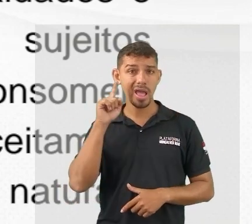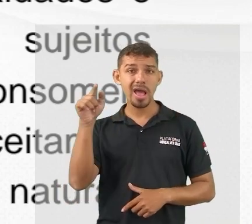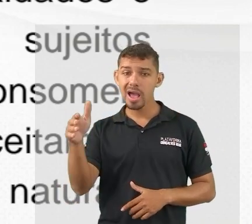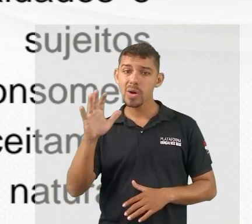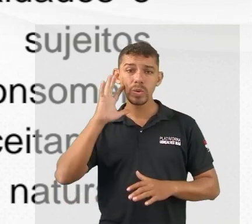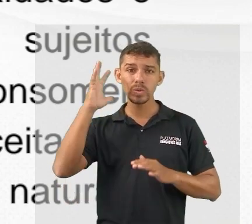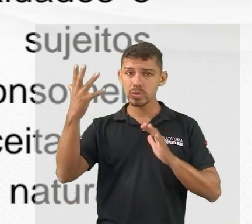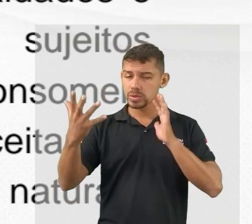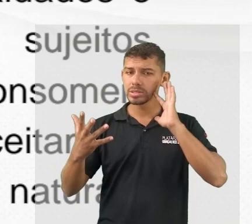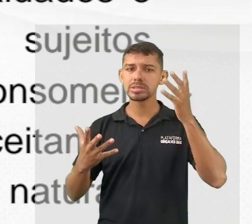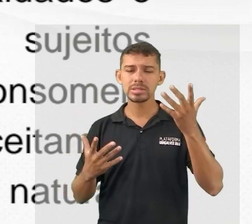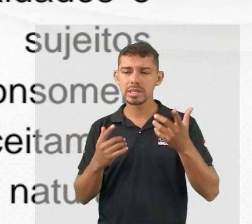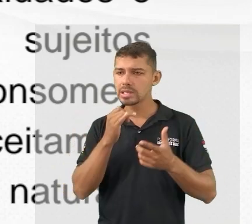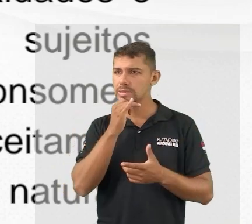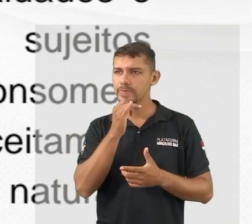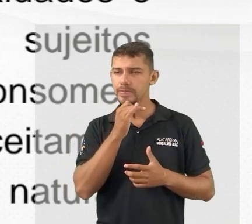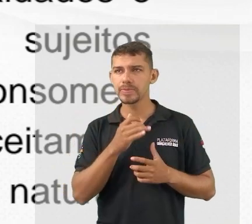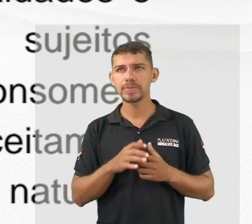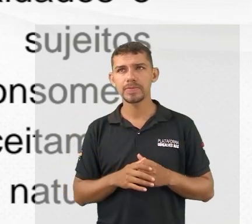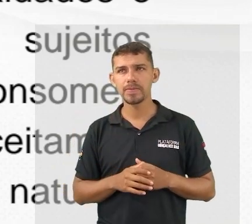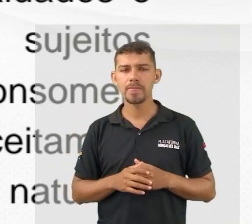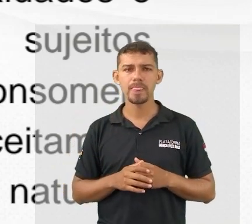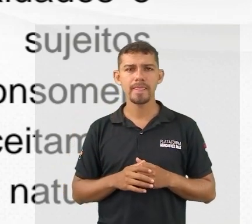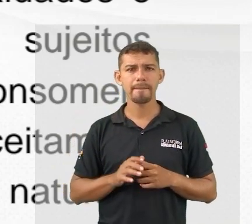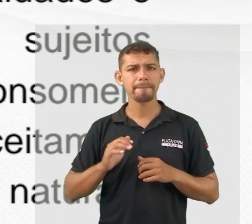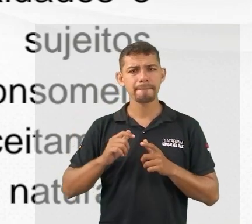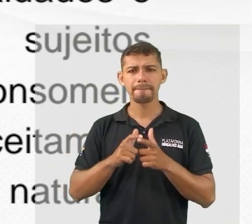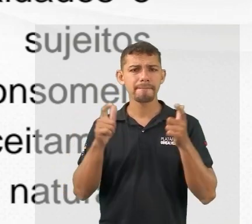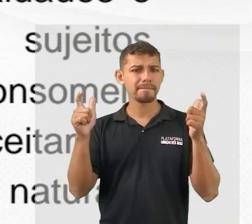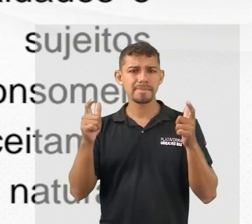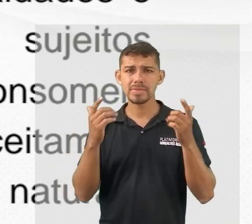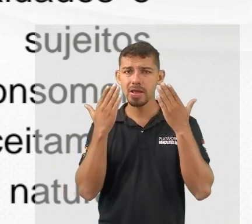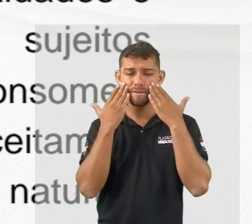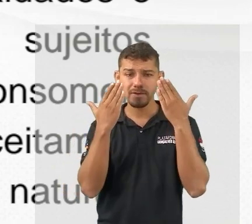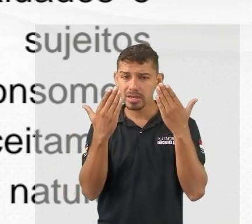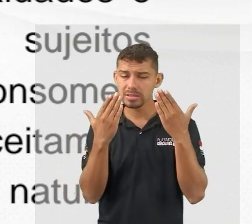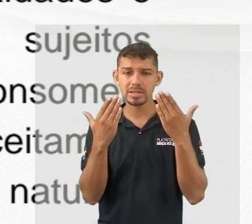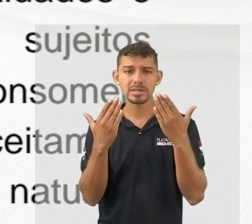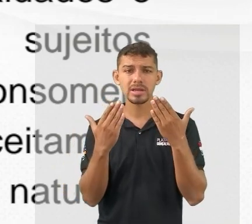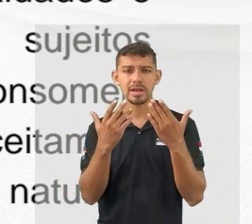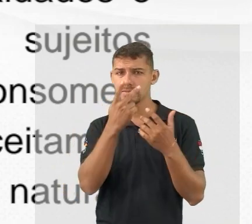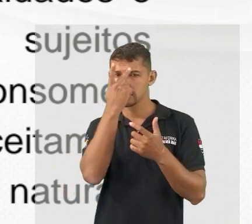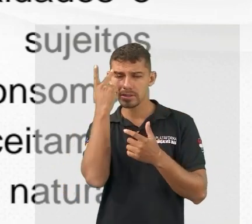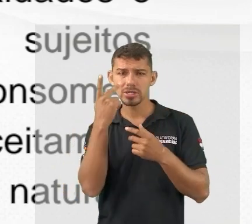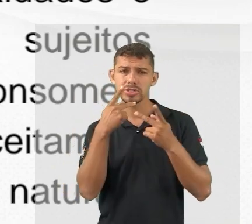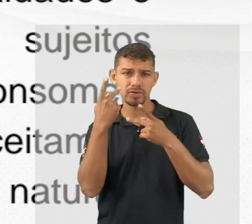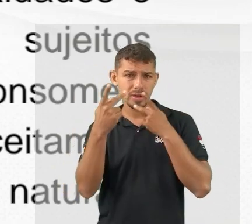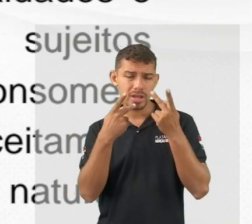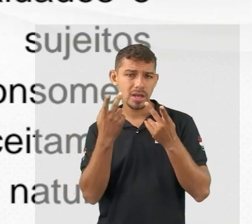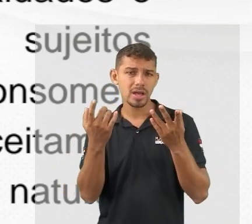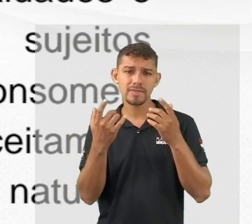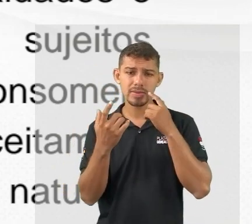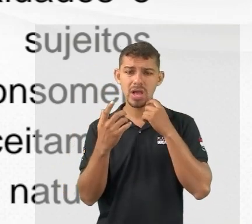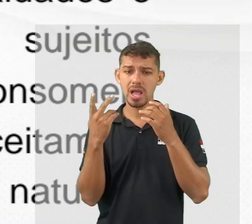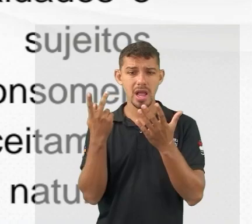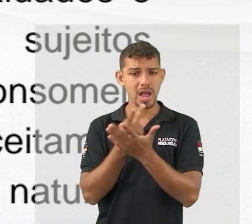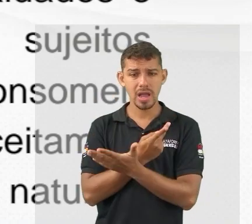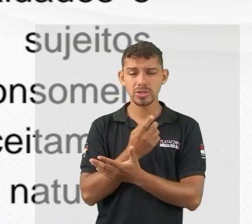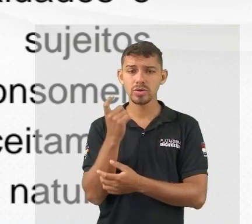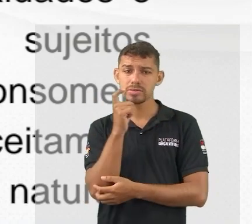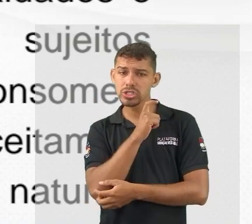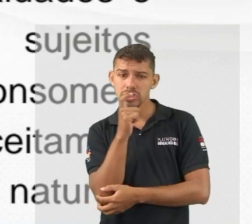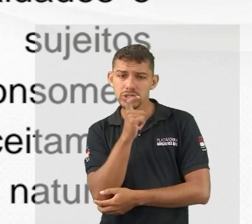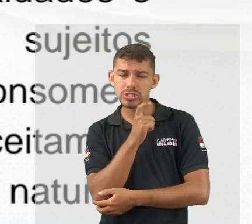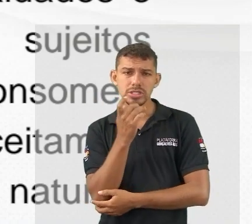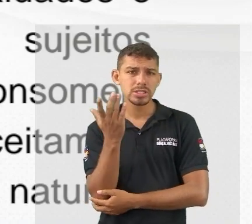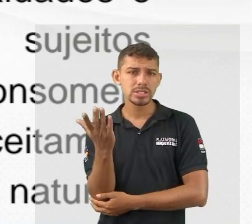que acontecia, por exemplo, muito mais numa interação face a face, alguém que te contava uma coisa errada, uma mentira ali,